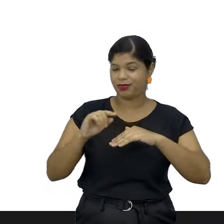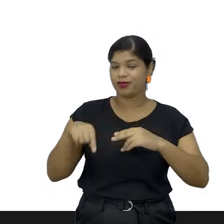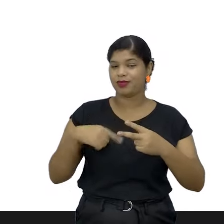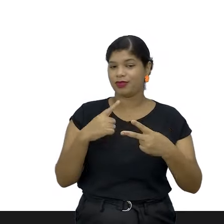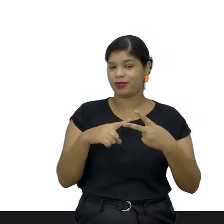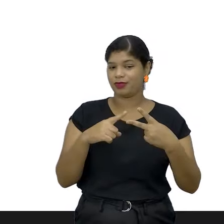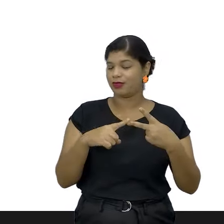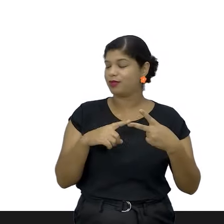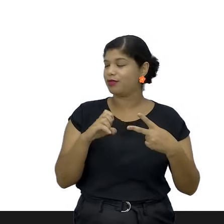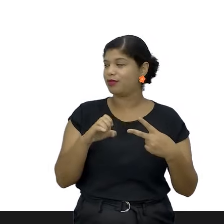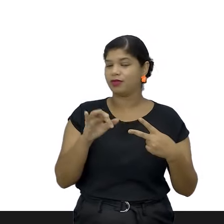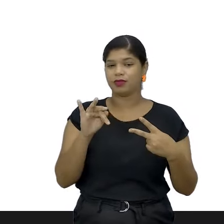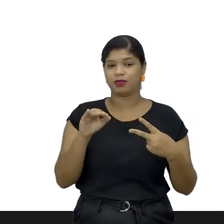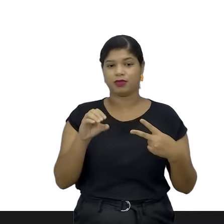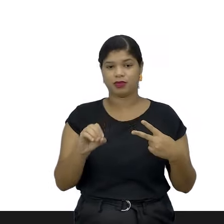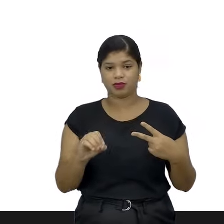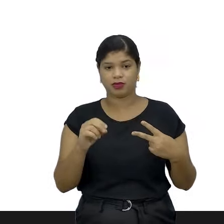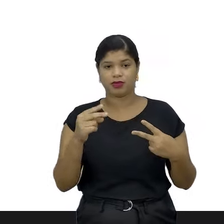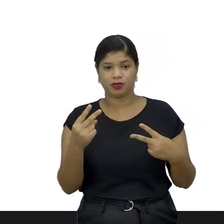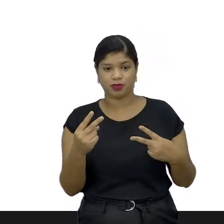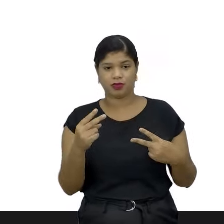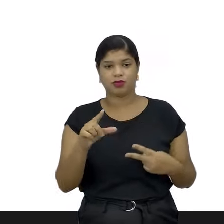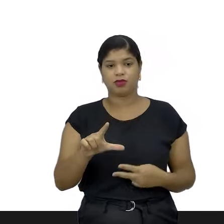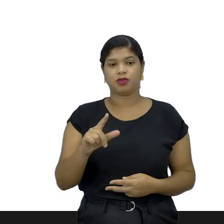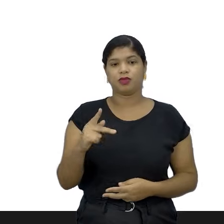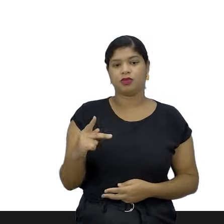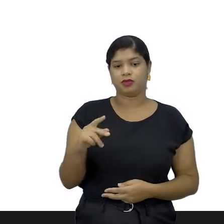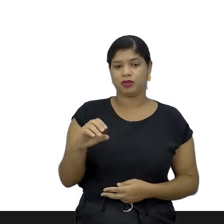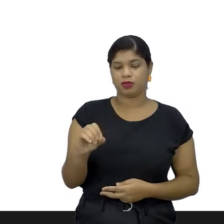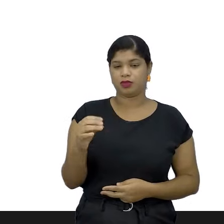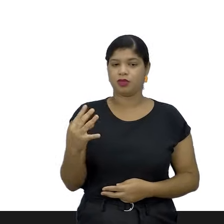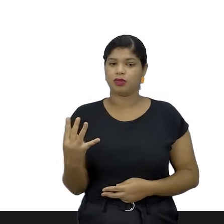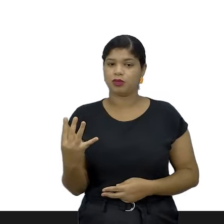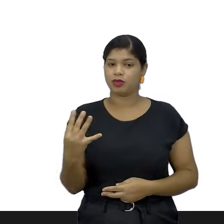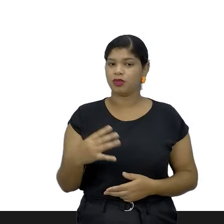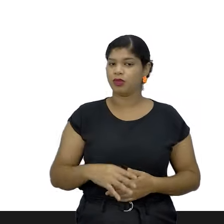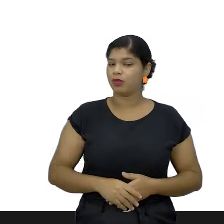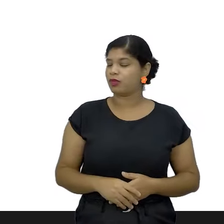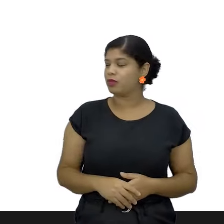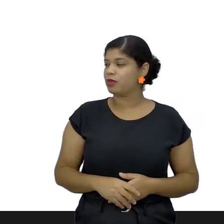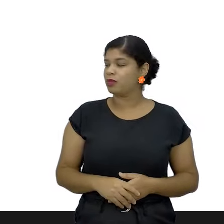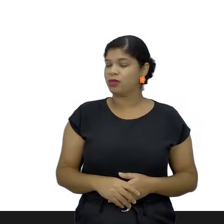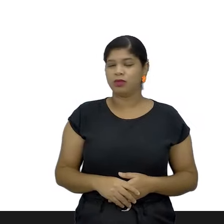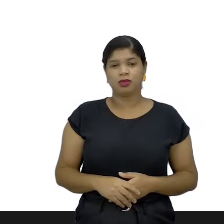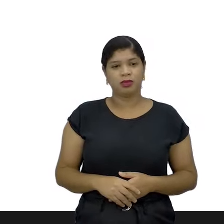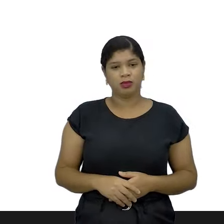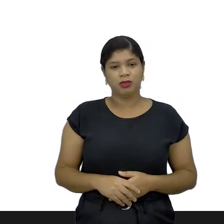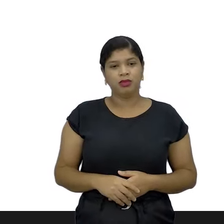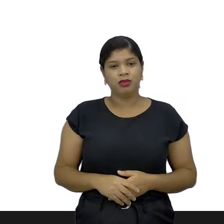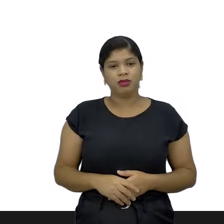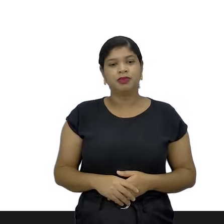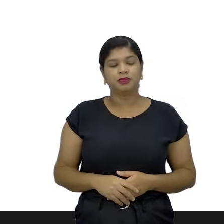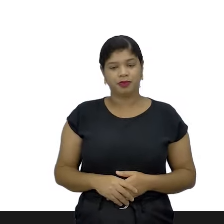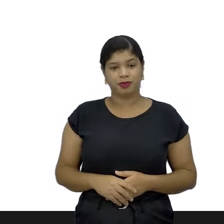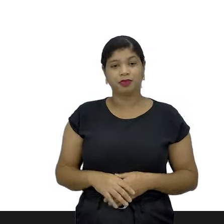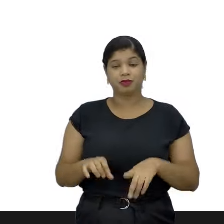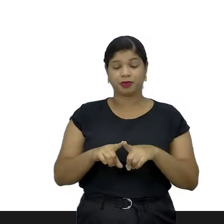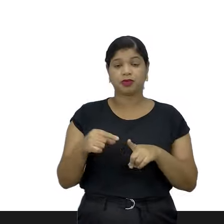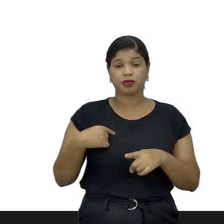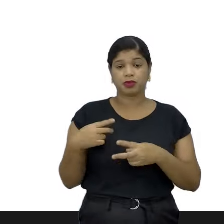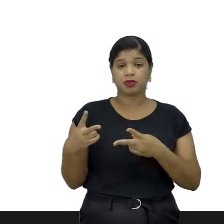né, do segundo ano de língua portuguesa de número 4, também está presente,